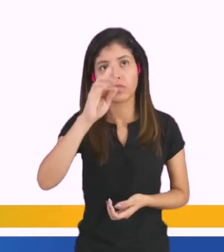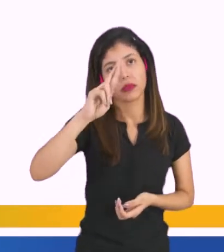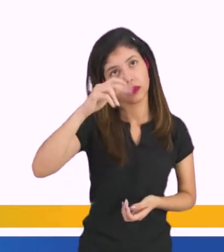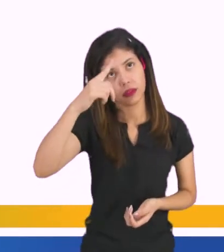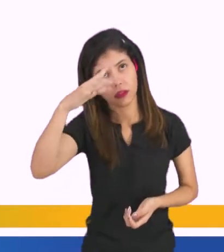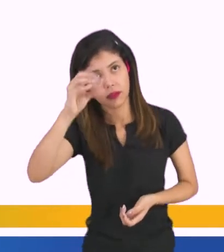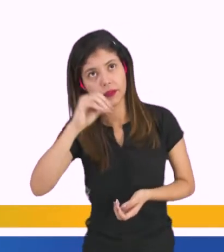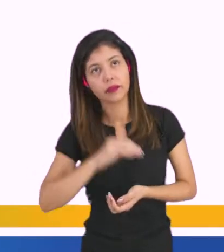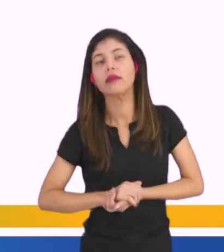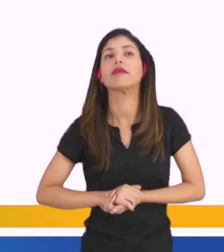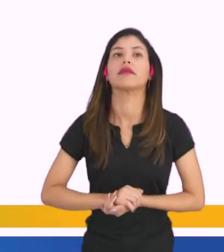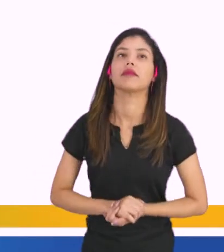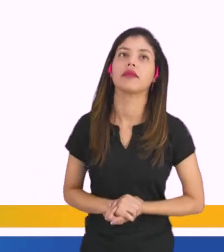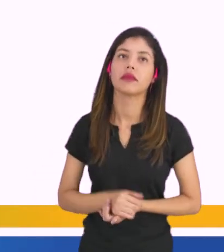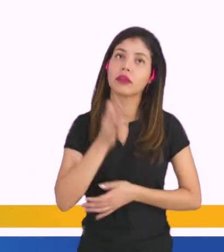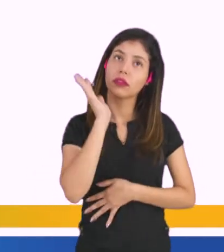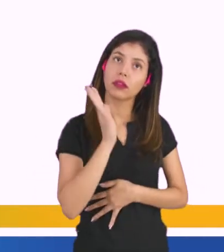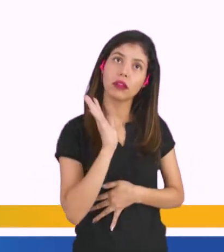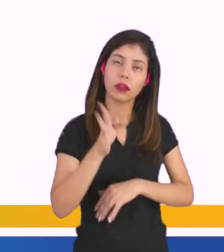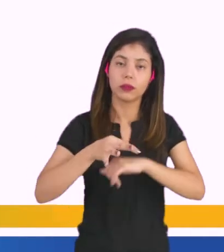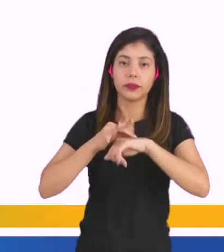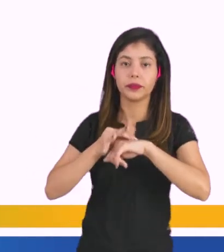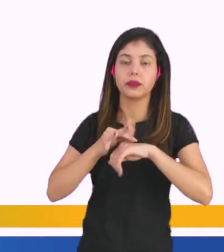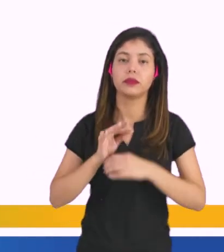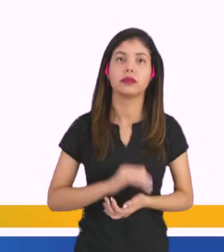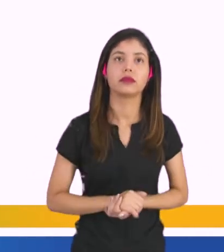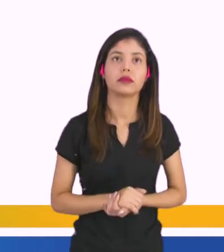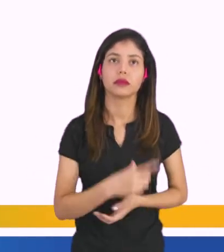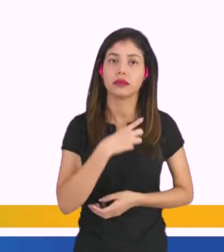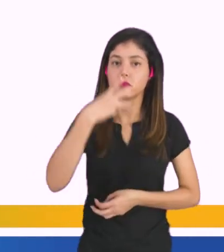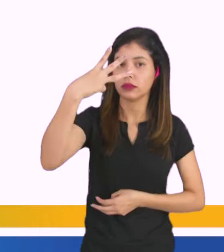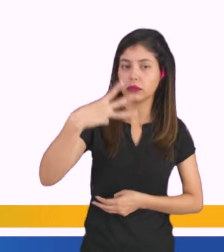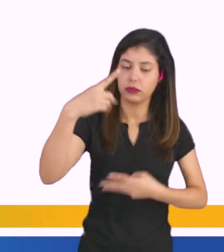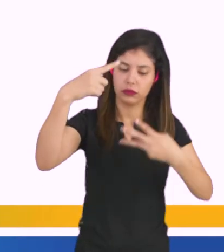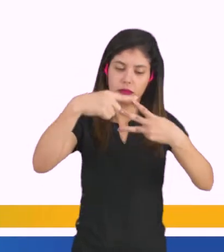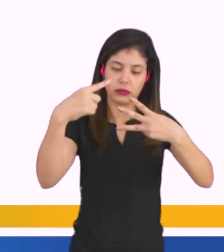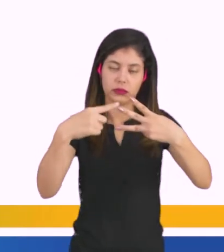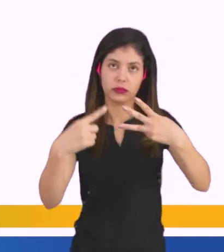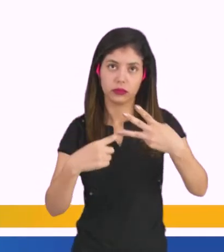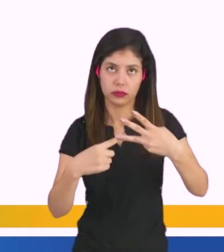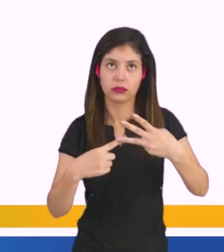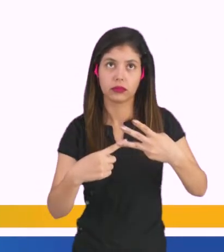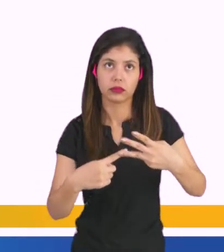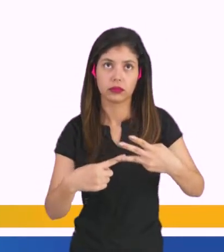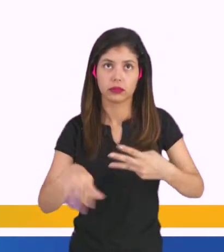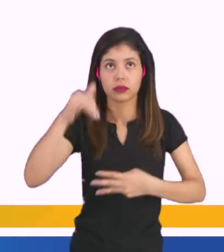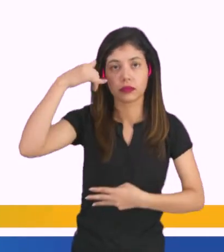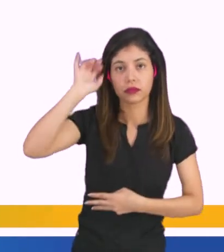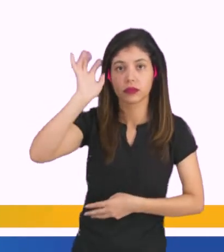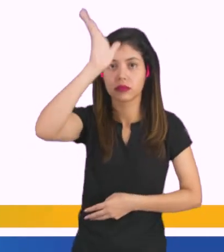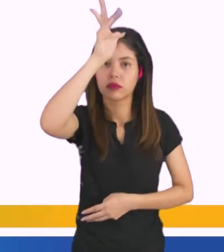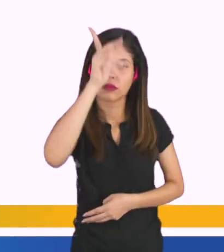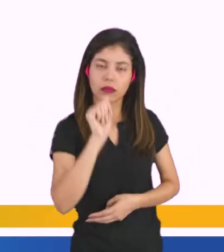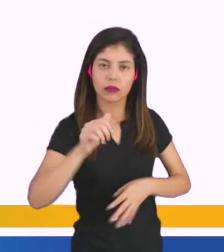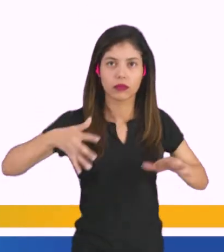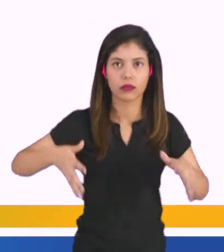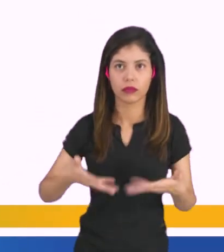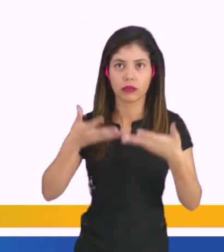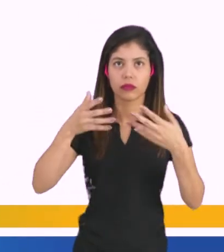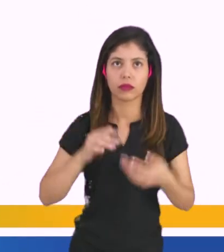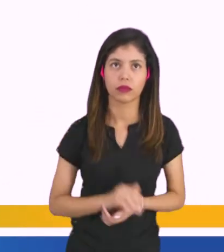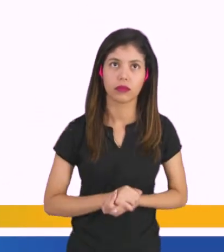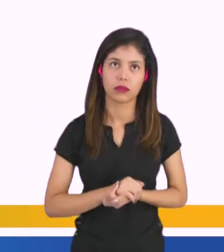tropeiro. Já a carne, nós temos 3 possibilidades: a vegetariana, a bovina e a de